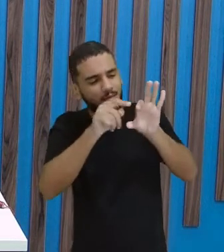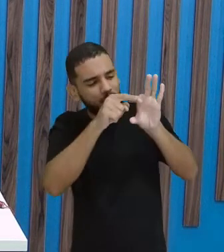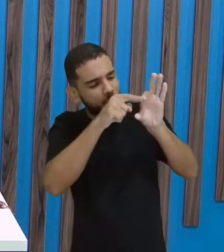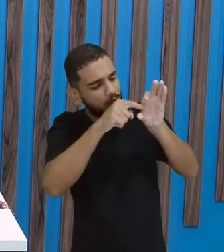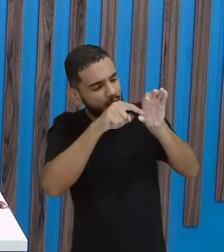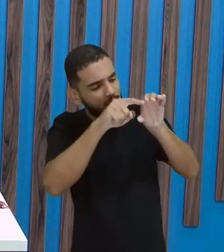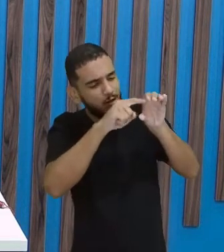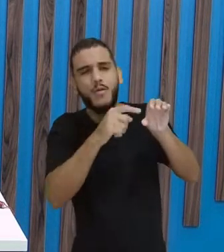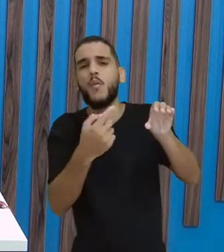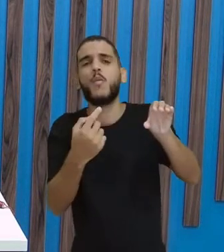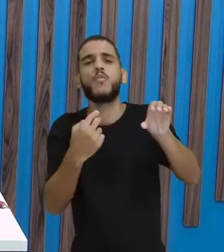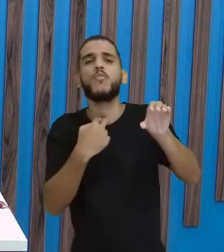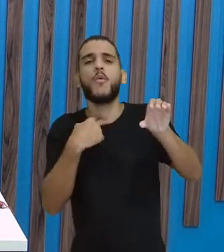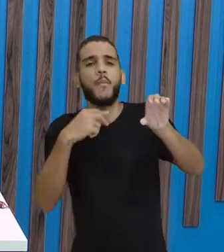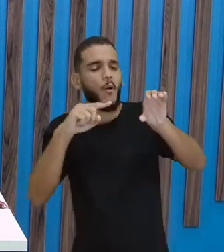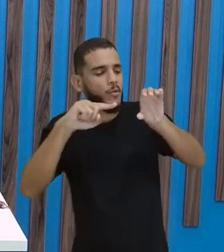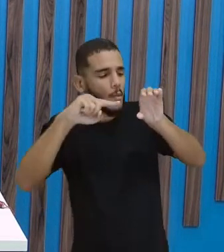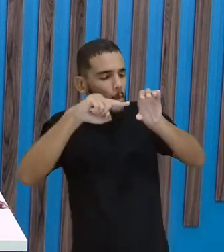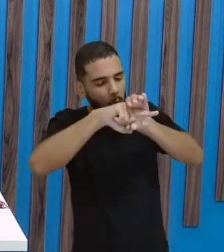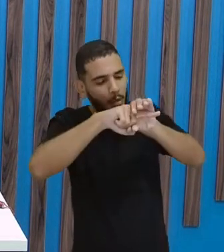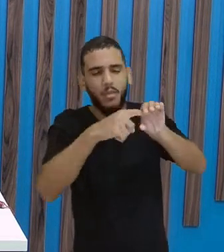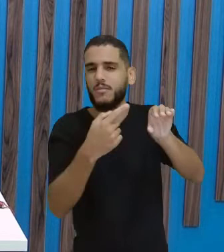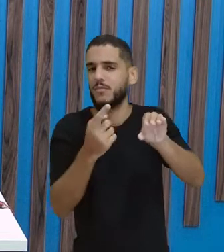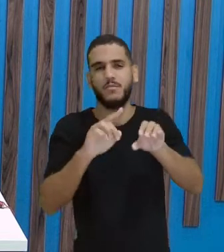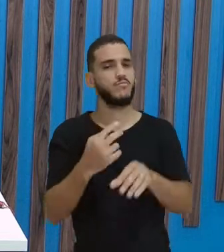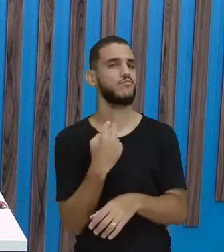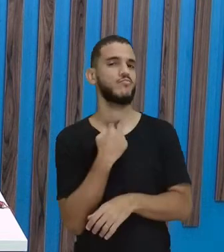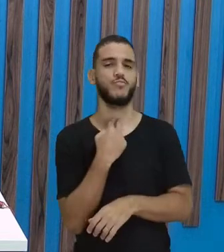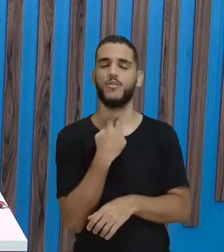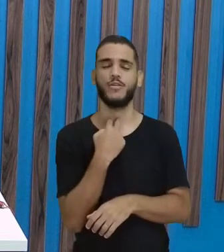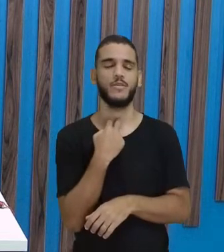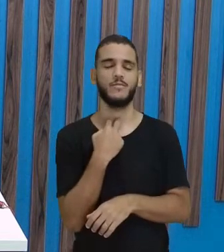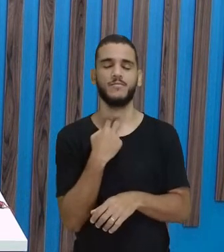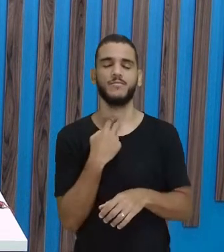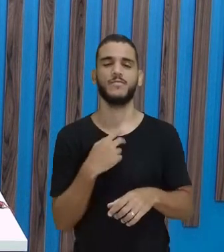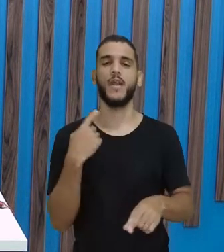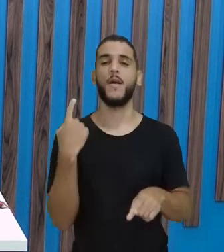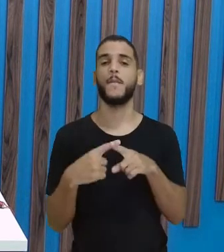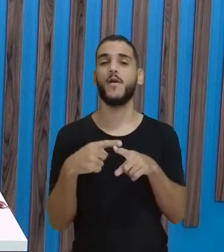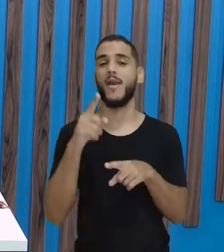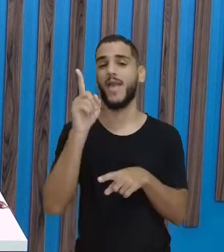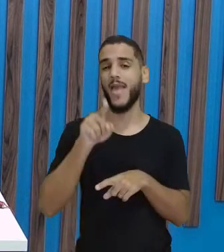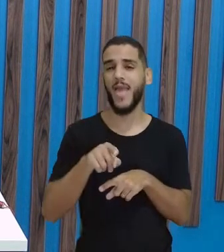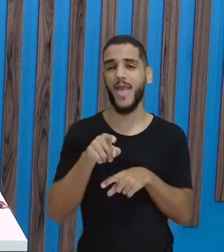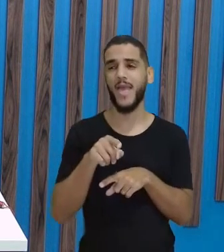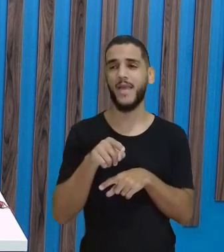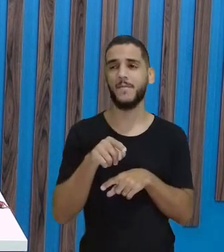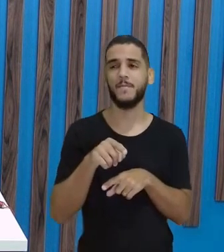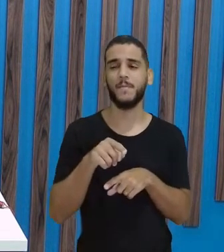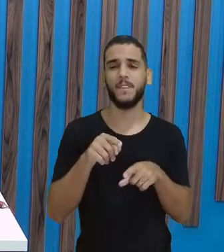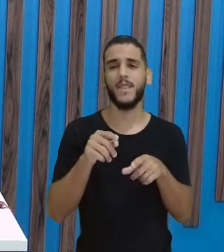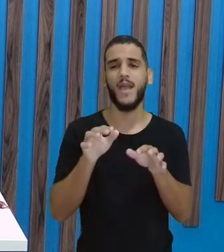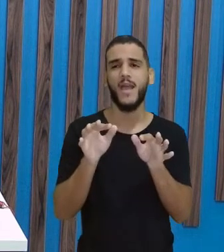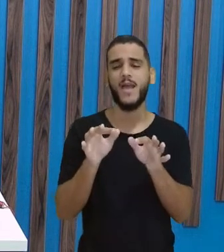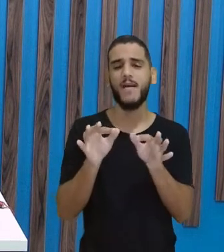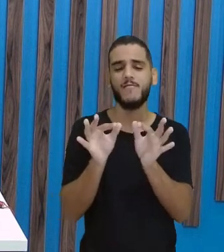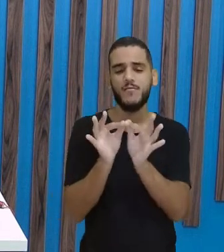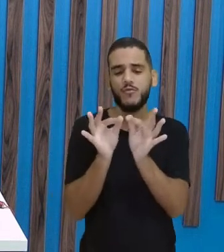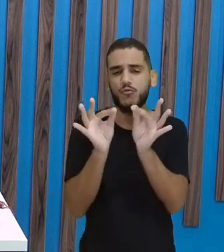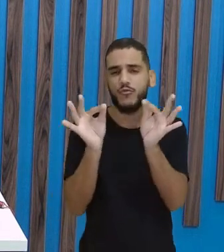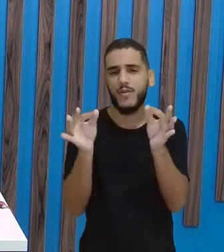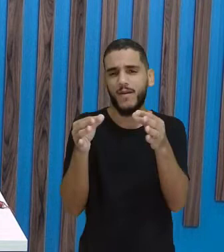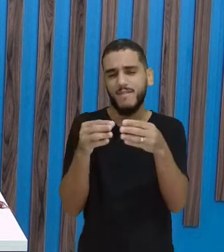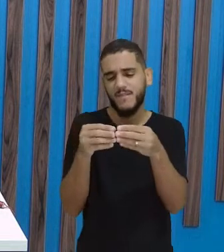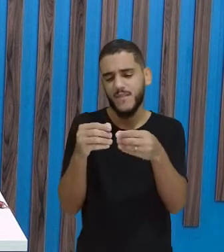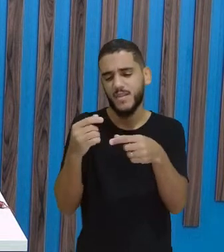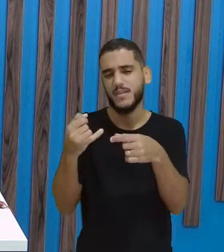O tímpano é uma coisinha muito fininha que tem ali dentro do ouvido. Ele pode perfurar fácil. E vou dizer uma coisa para